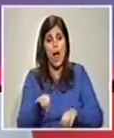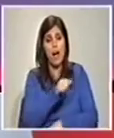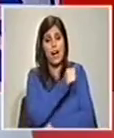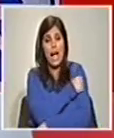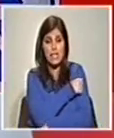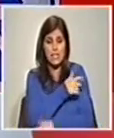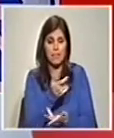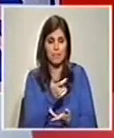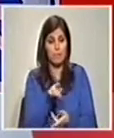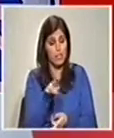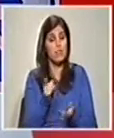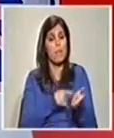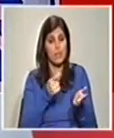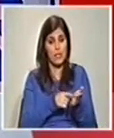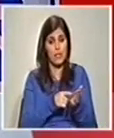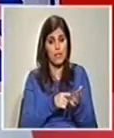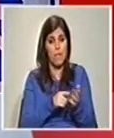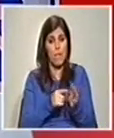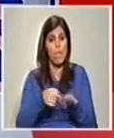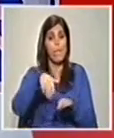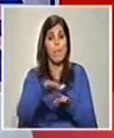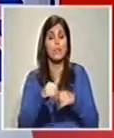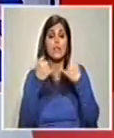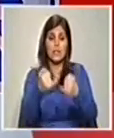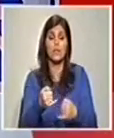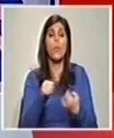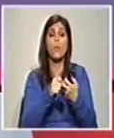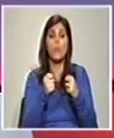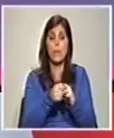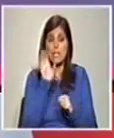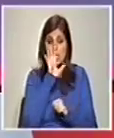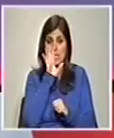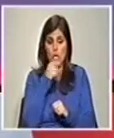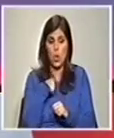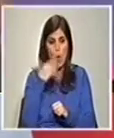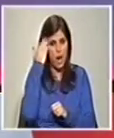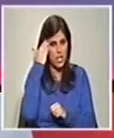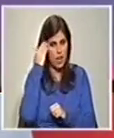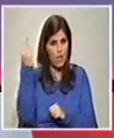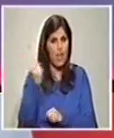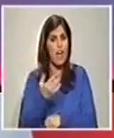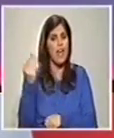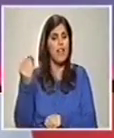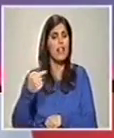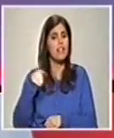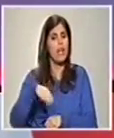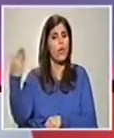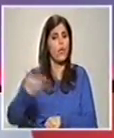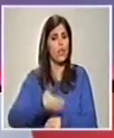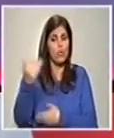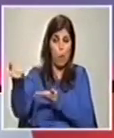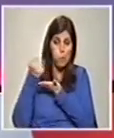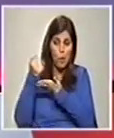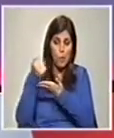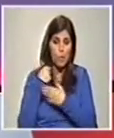etapa necessária. Necessária. Isto para depois dar o passo seguinte, não é? O problema era quando eu achava que tinha direito ao apoio e à ajuda de todos, só porque estava